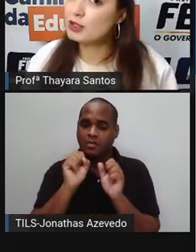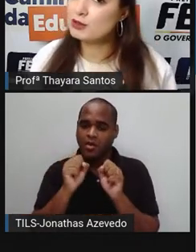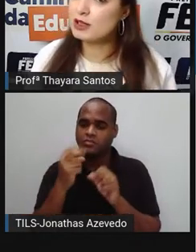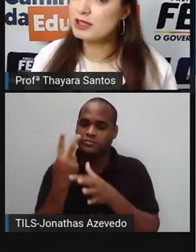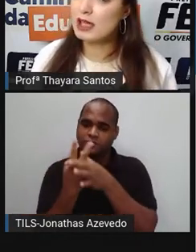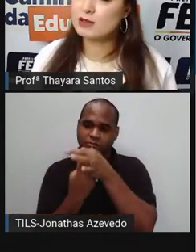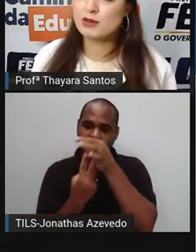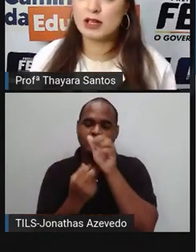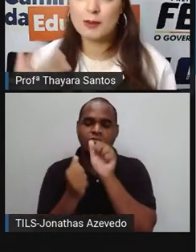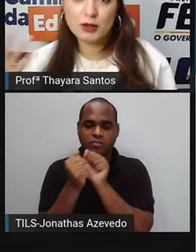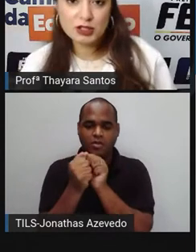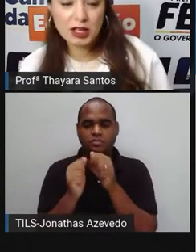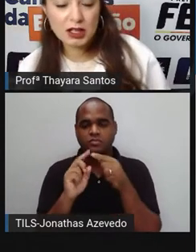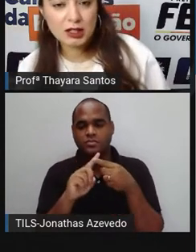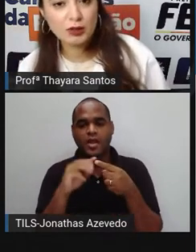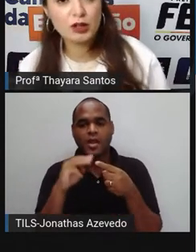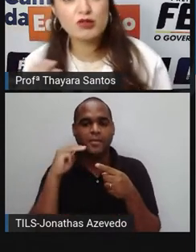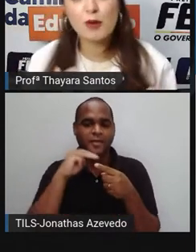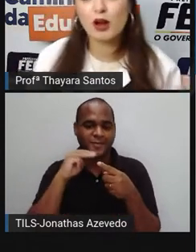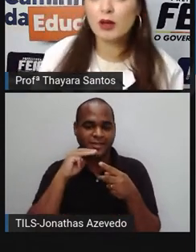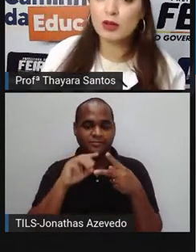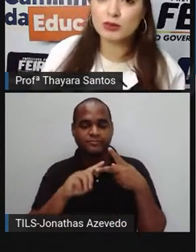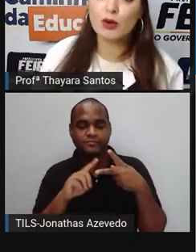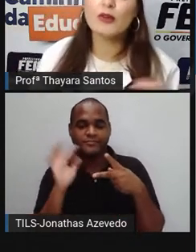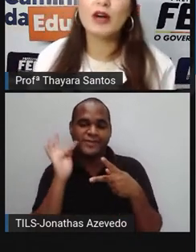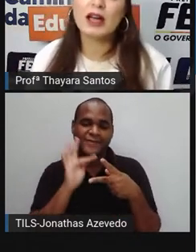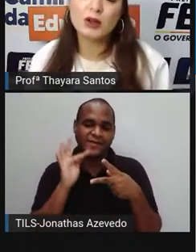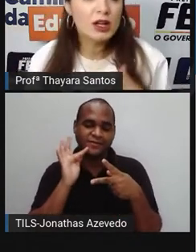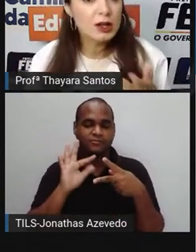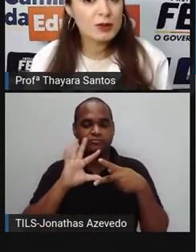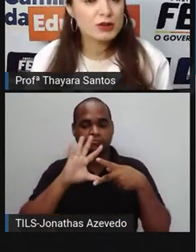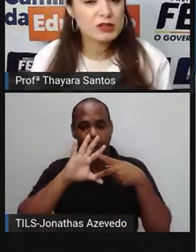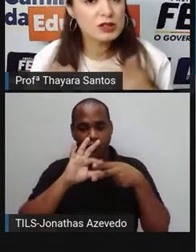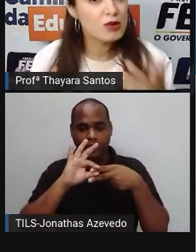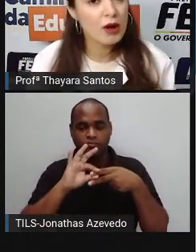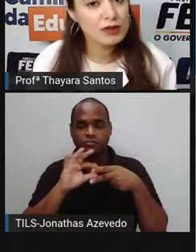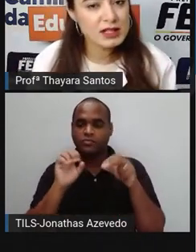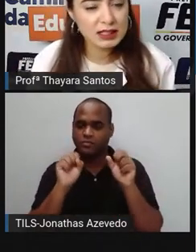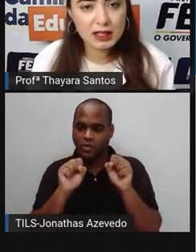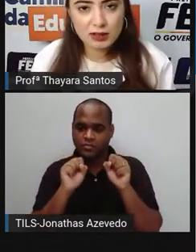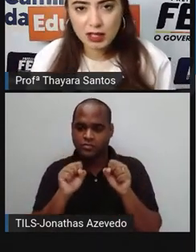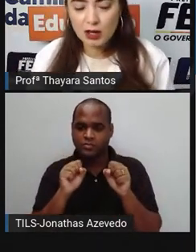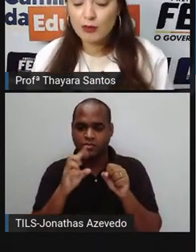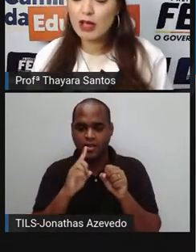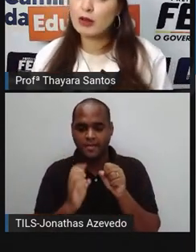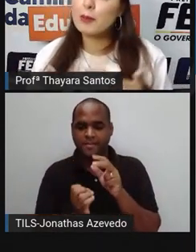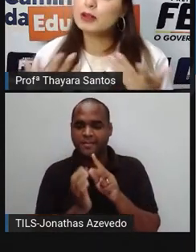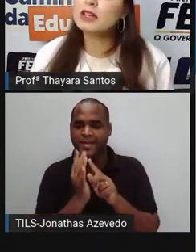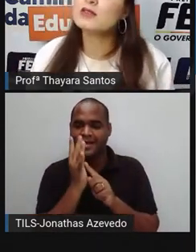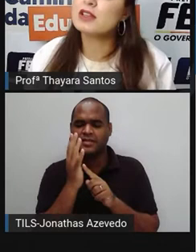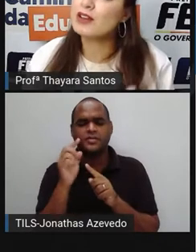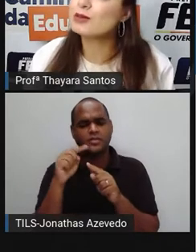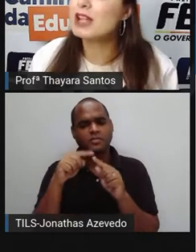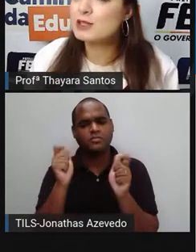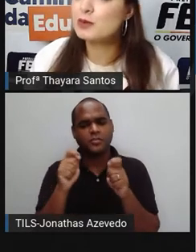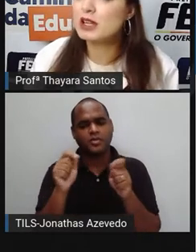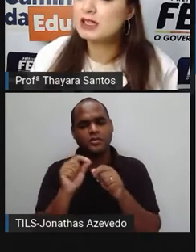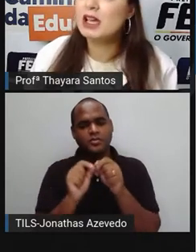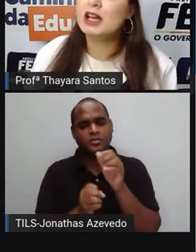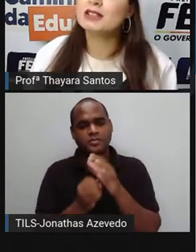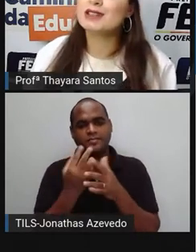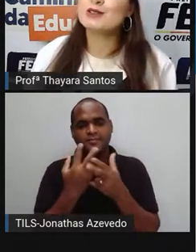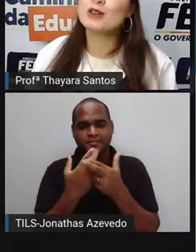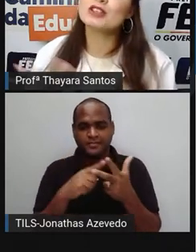mafrodita pode ter os dois sexos ela pode ter tanto grande Polo enquanto o ovário e produzindo óvulos ali dentro daquele ovário que poderiam ser